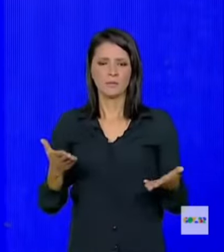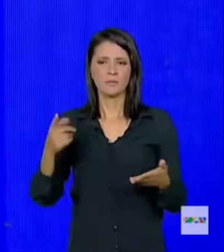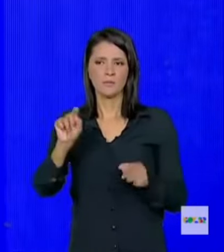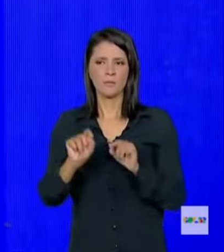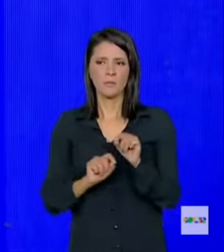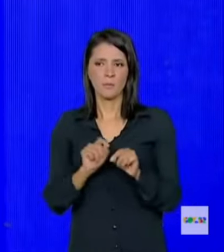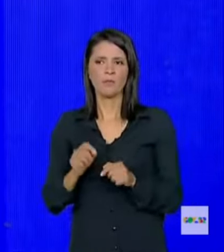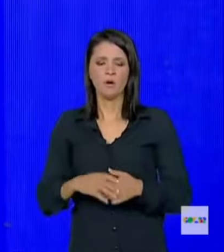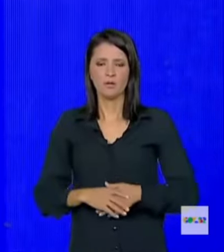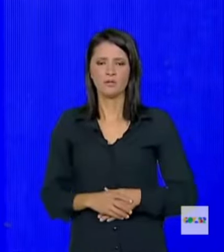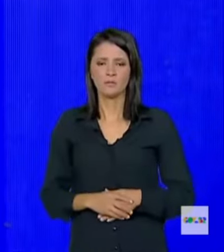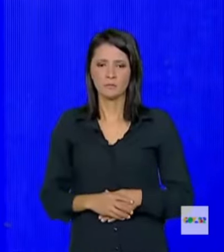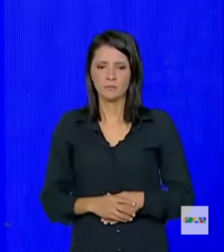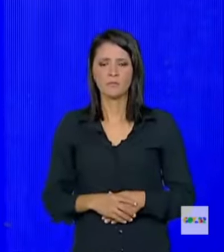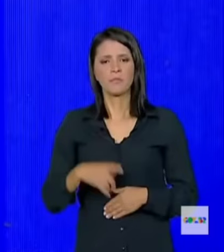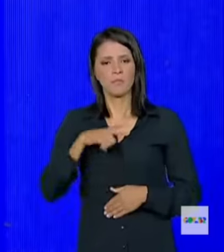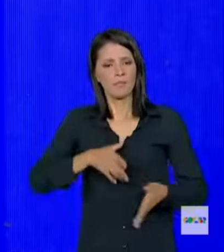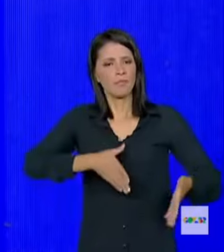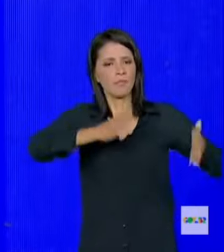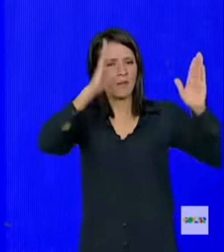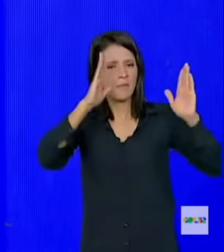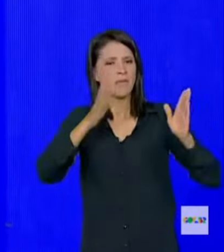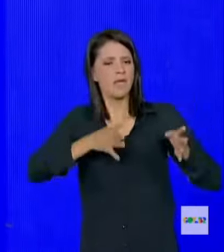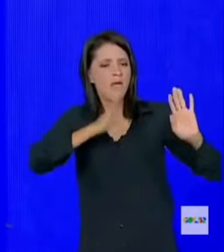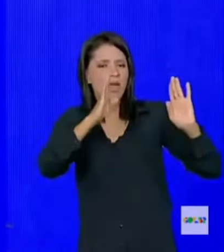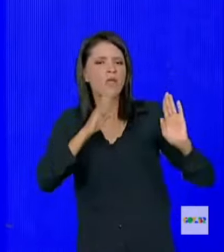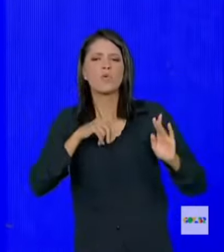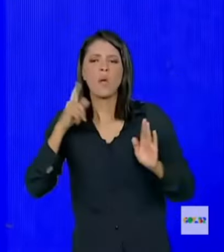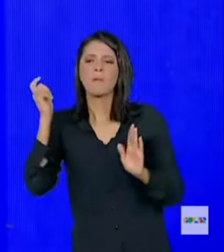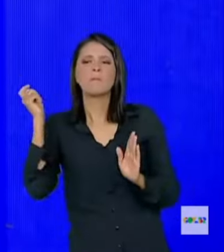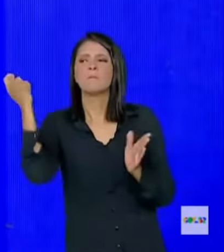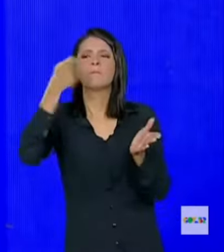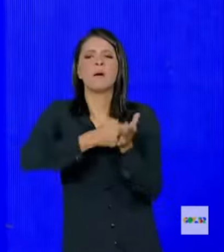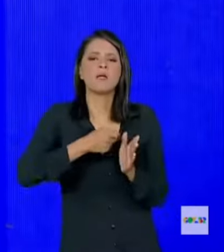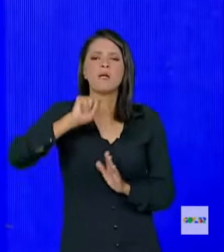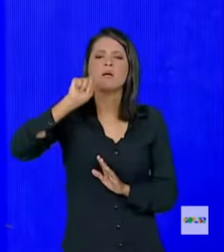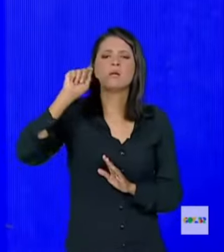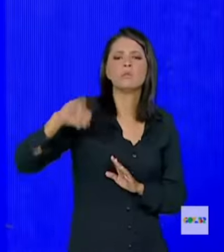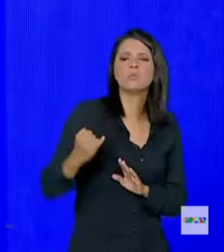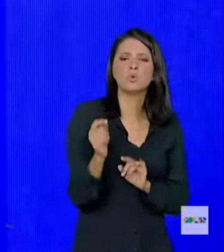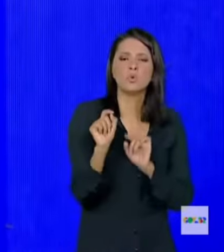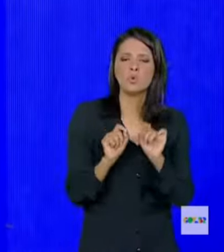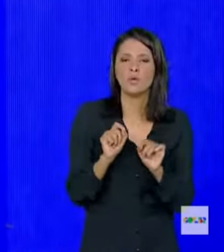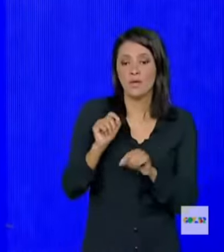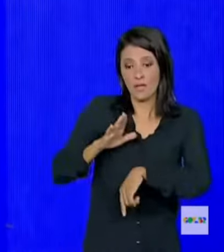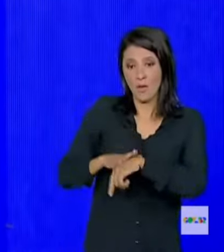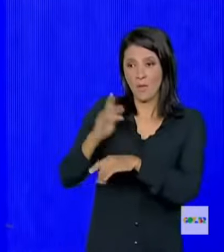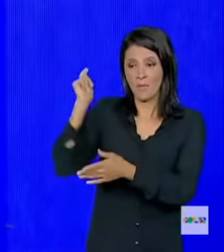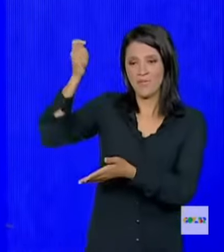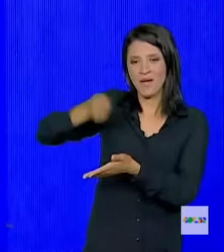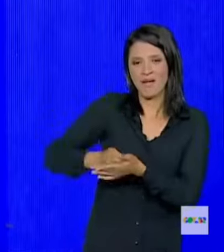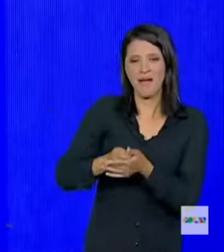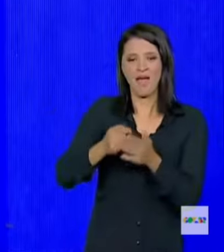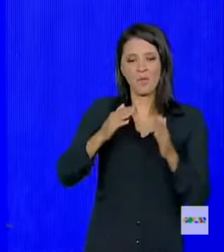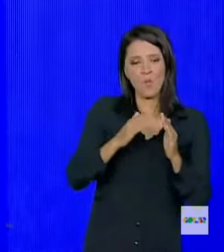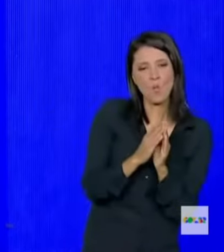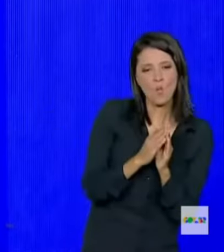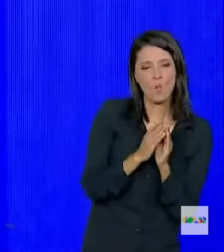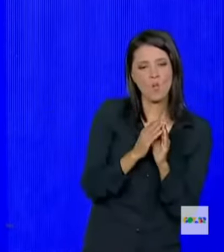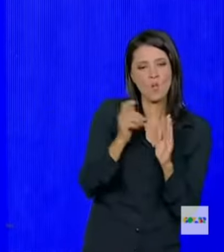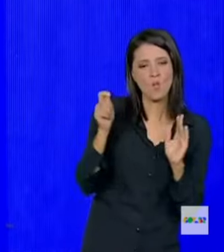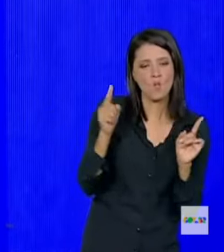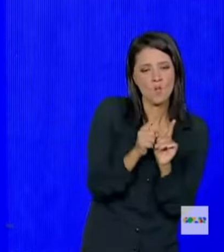pago tanto imposto? Eu tenho um apartamentozinho, por que eu pago tanto imposto? Então, na hora de pagar, é tudo pequenininho, uma casinha